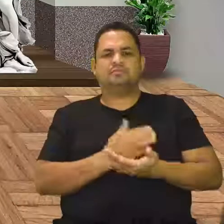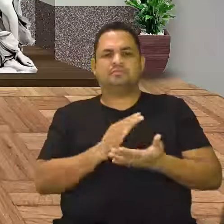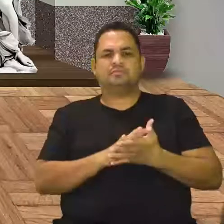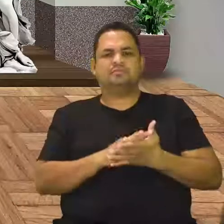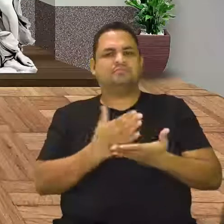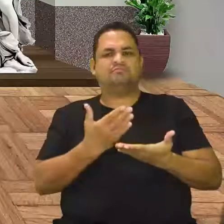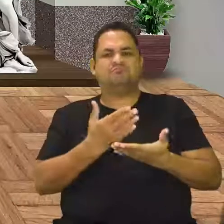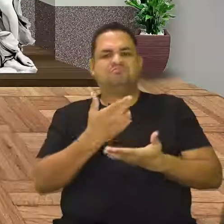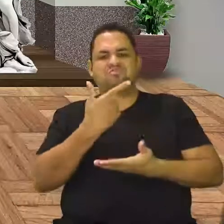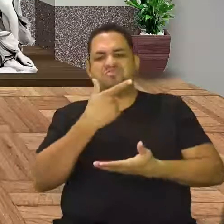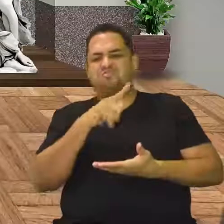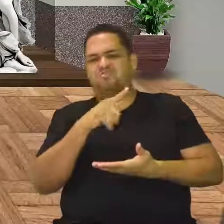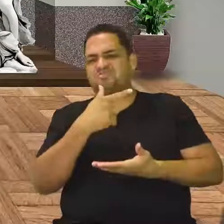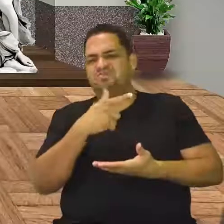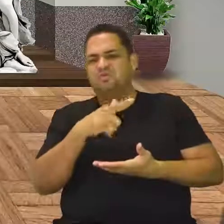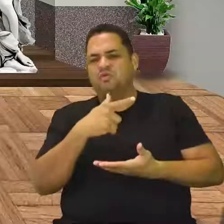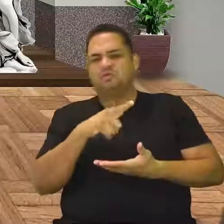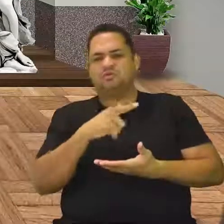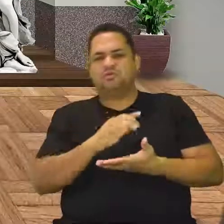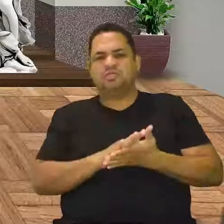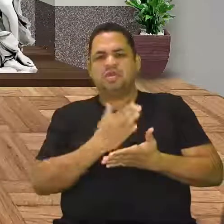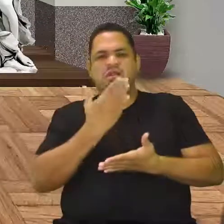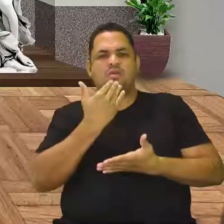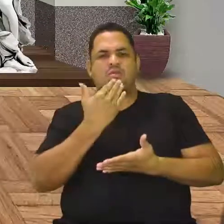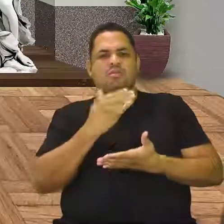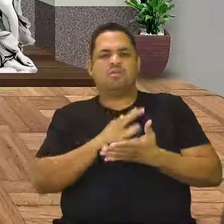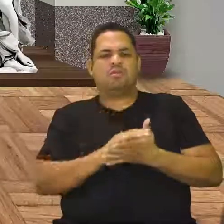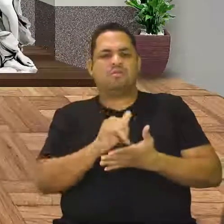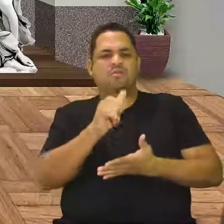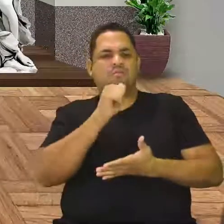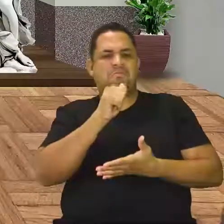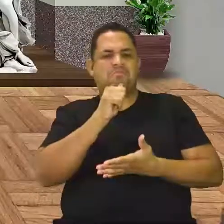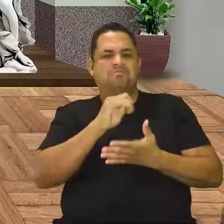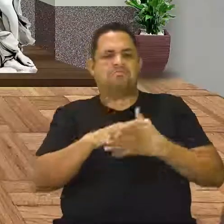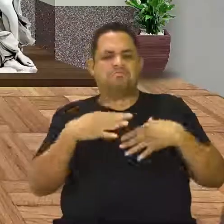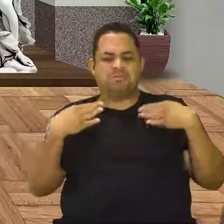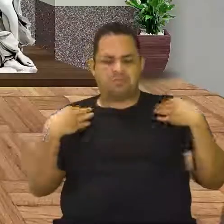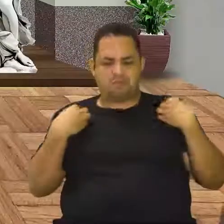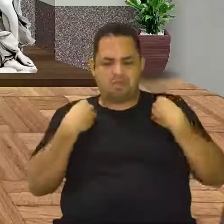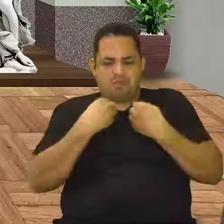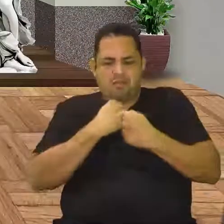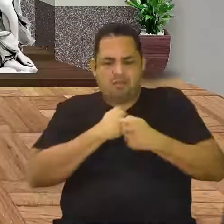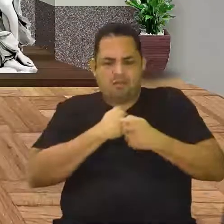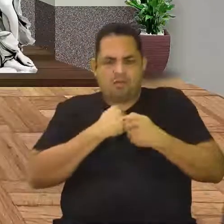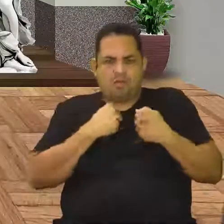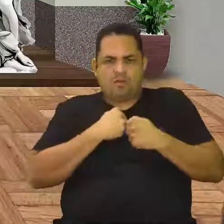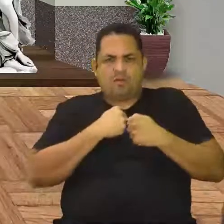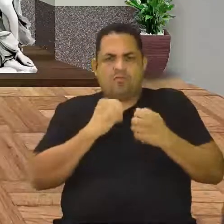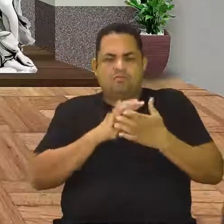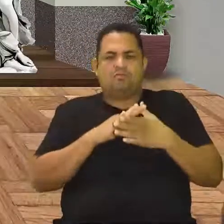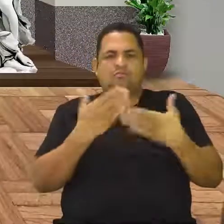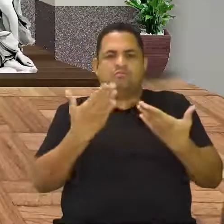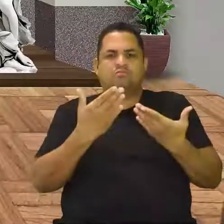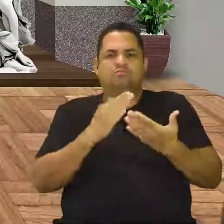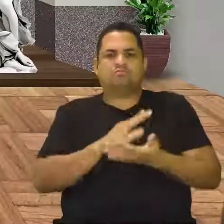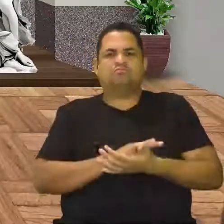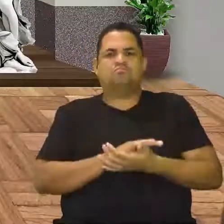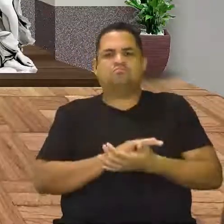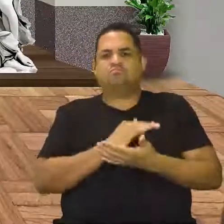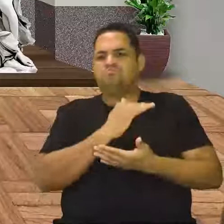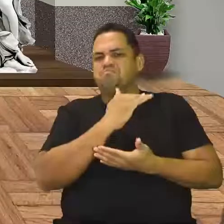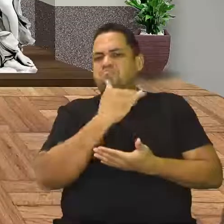cara sem comer sem beber sem um agasalho A grande maioria morreu de